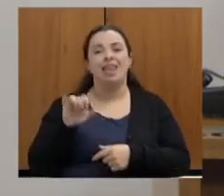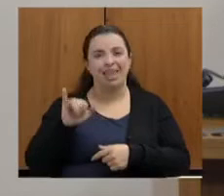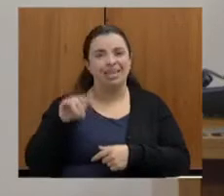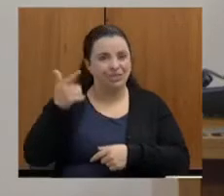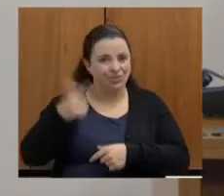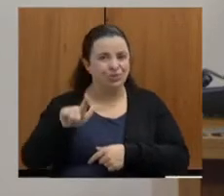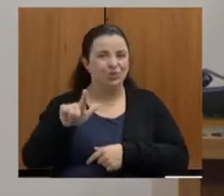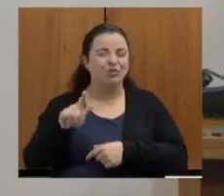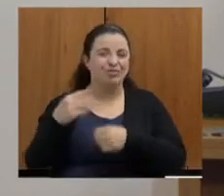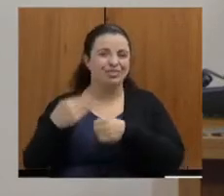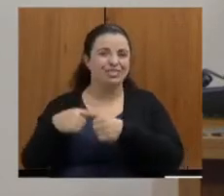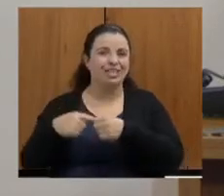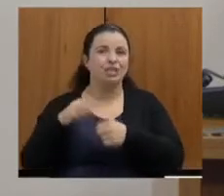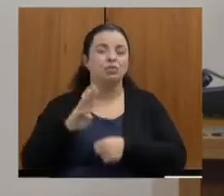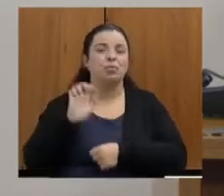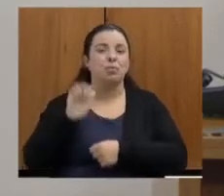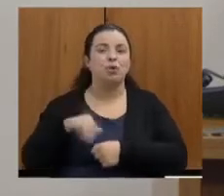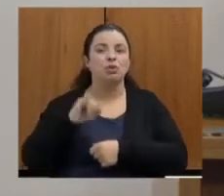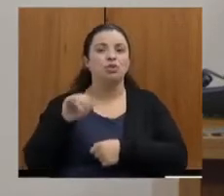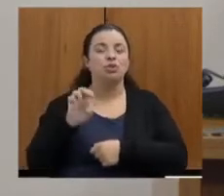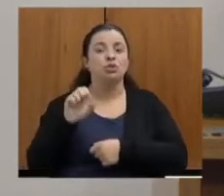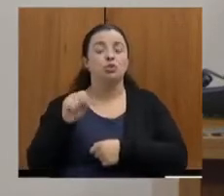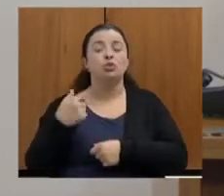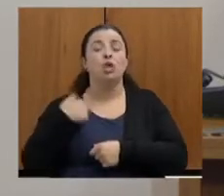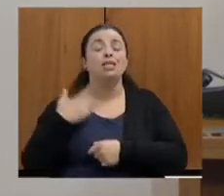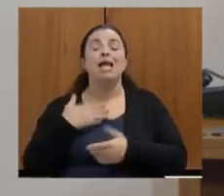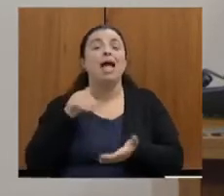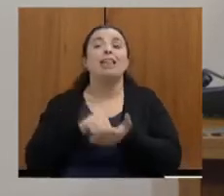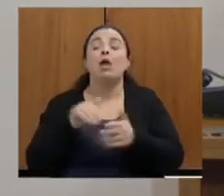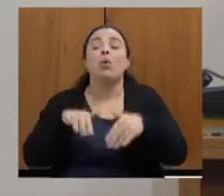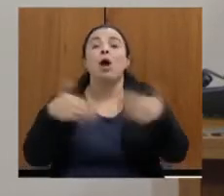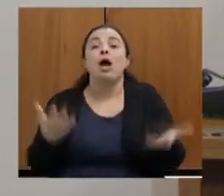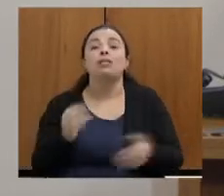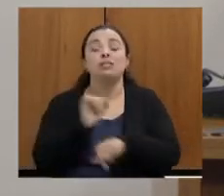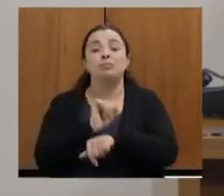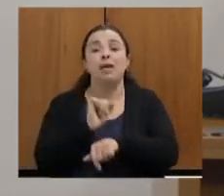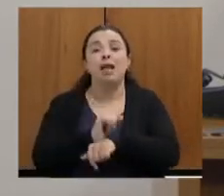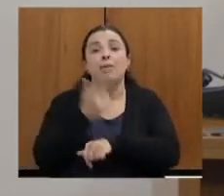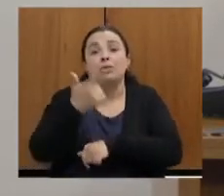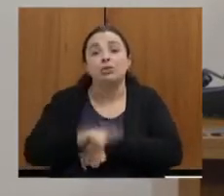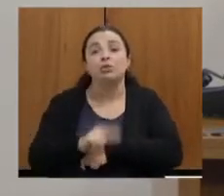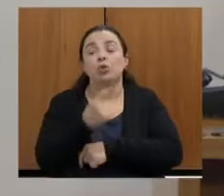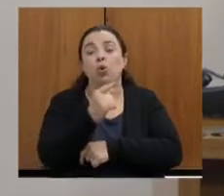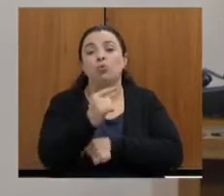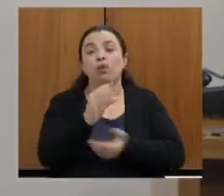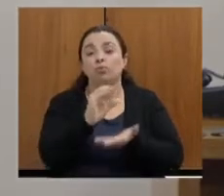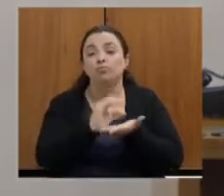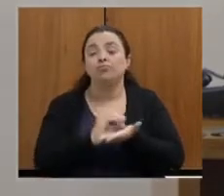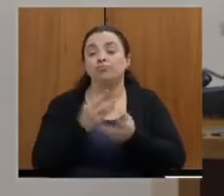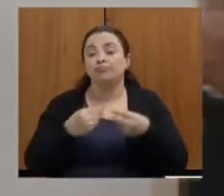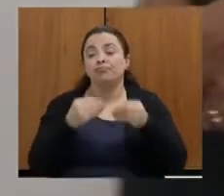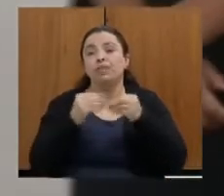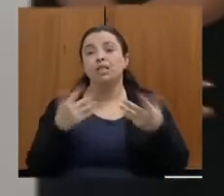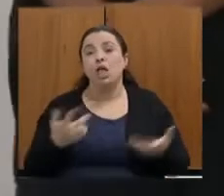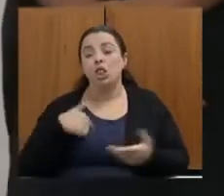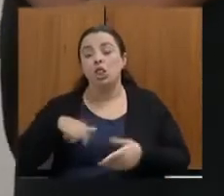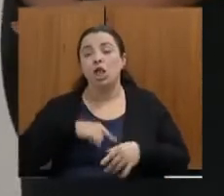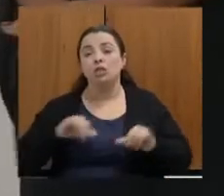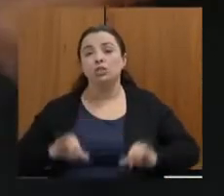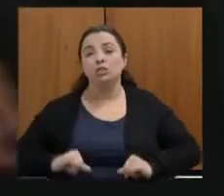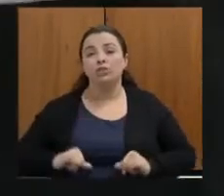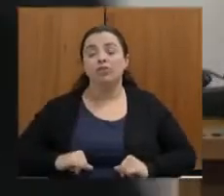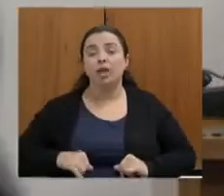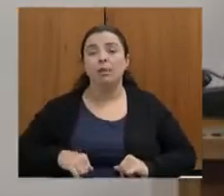Até quando vamos ter que esperar para sermos devidamente indenizados nós atingidos estamos e passando